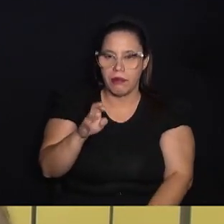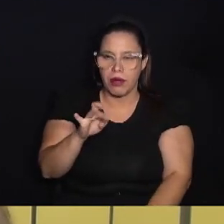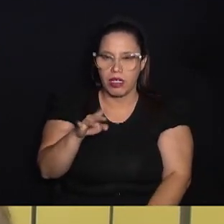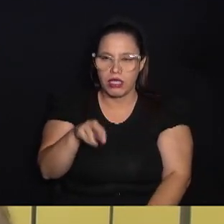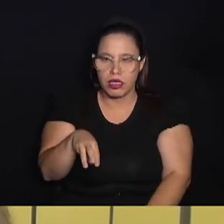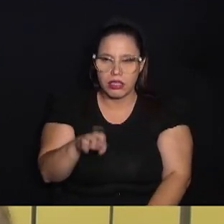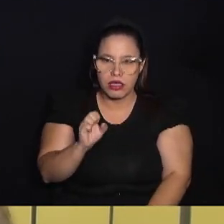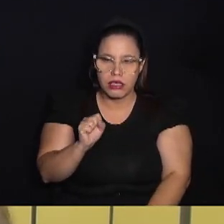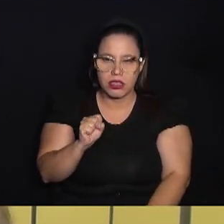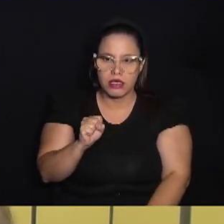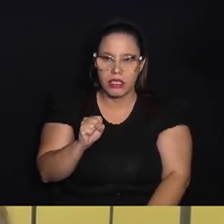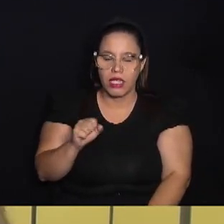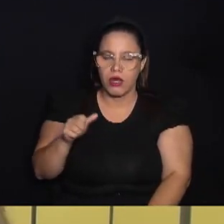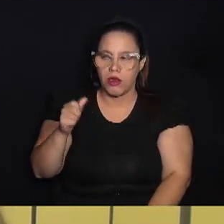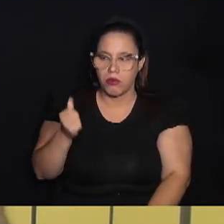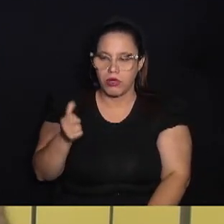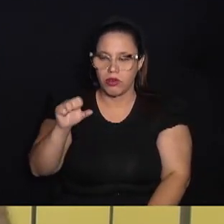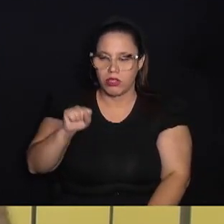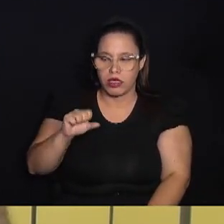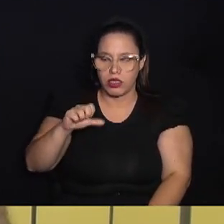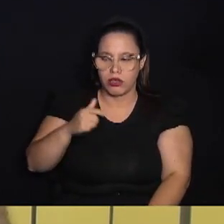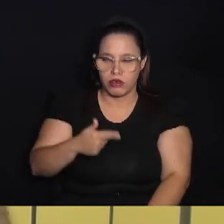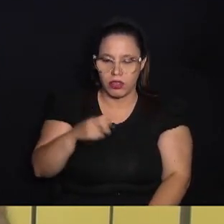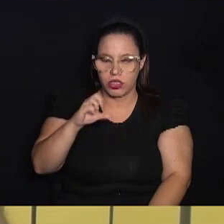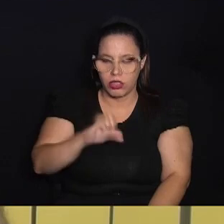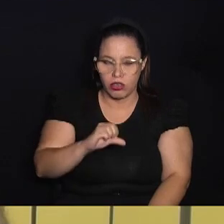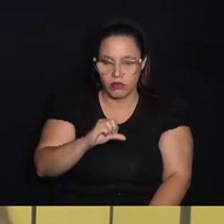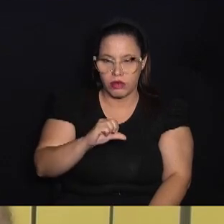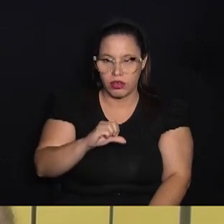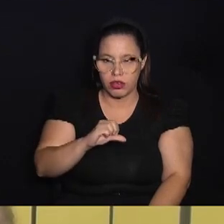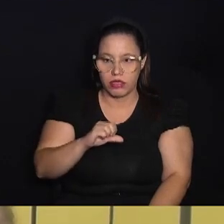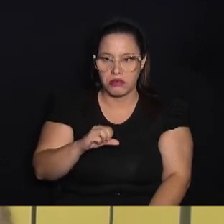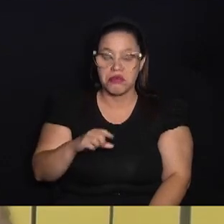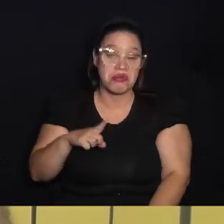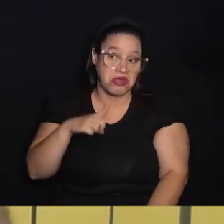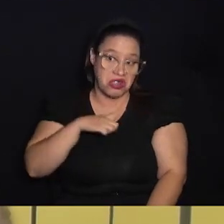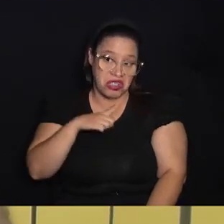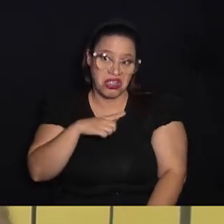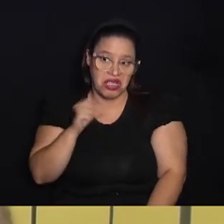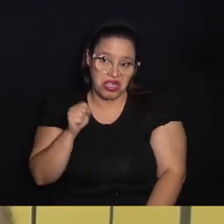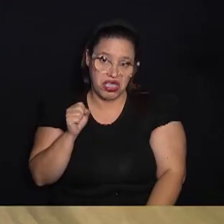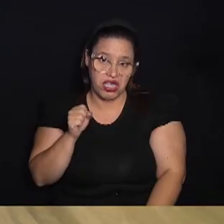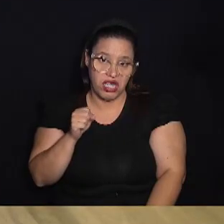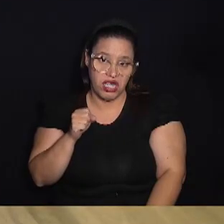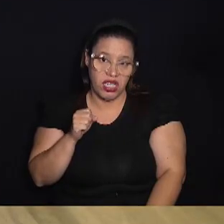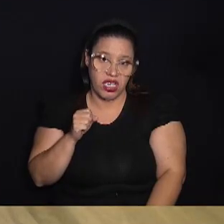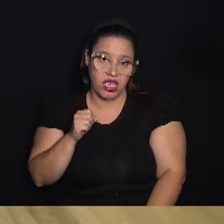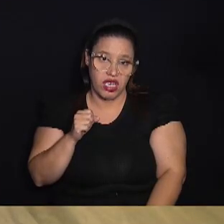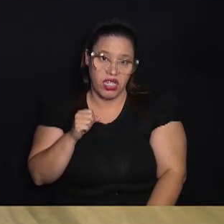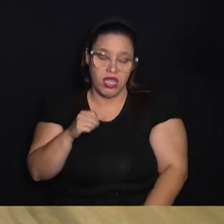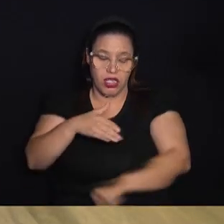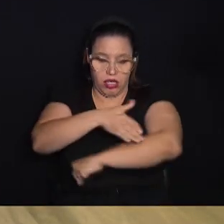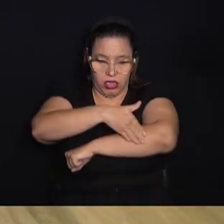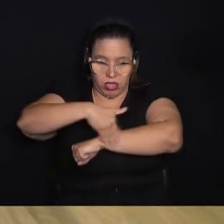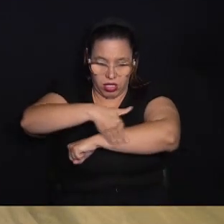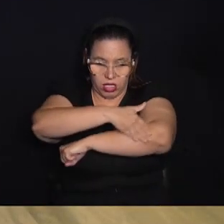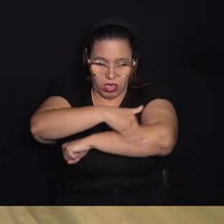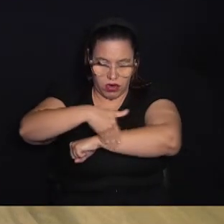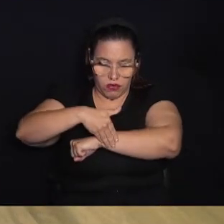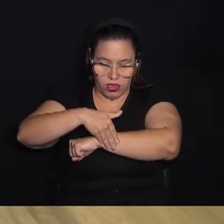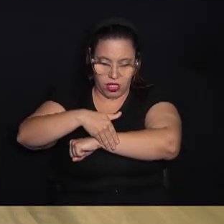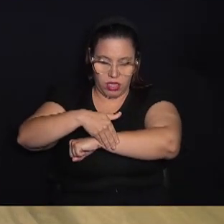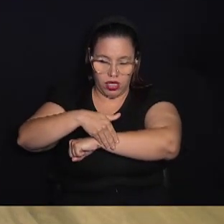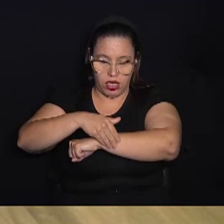de 1829 mas existiam outros lugares de enterramento Claro que sim ex Avenida da Saudade né esse dos Protestantes né